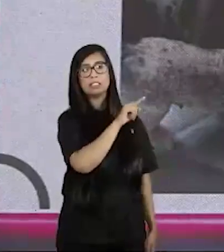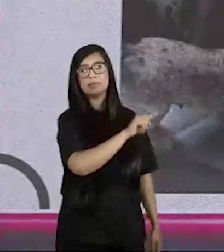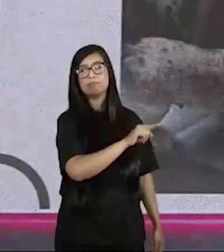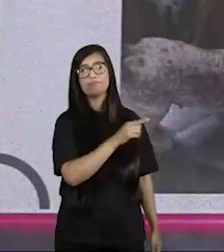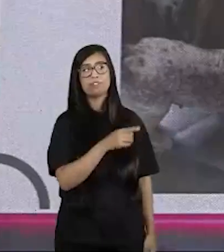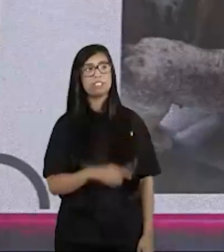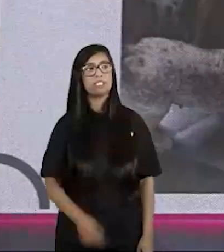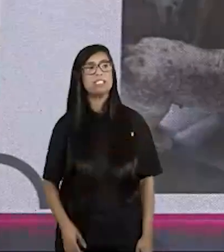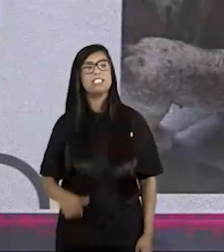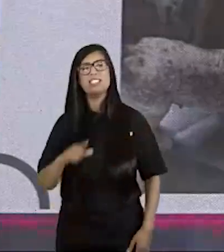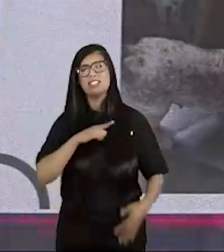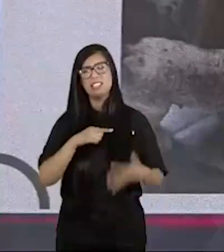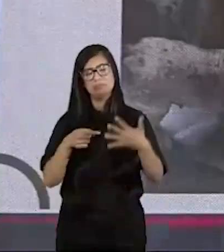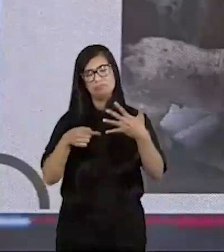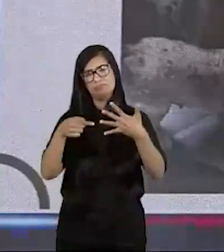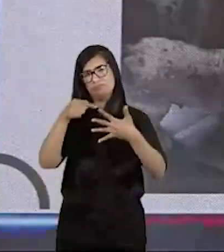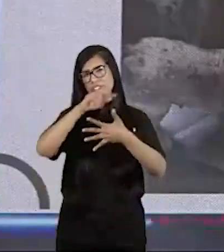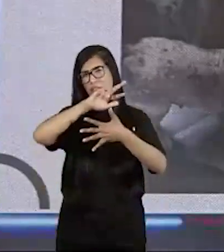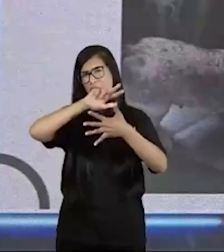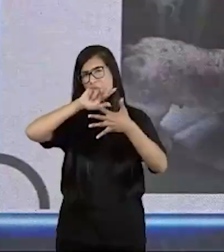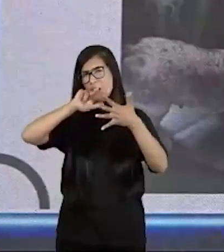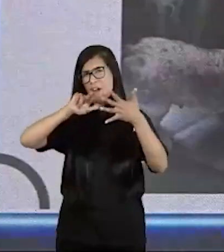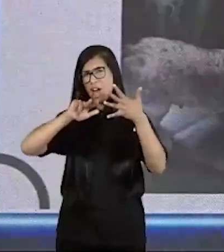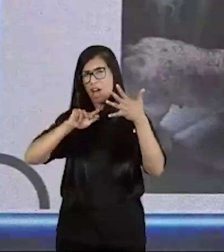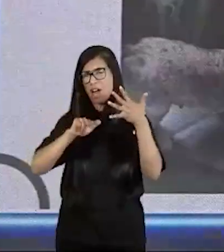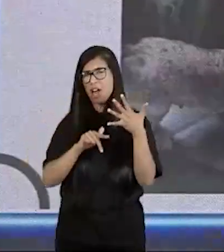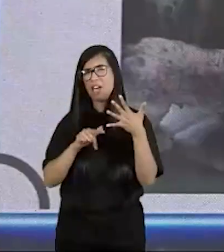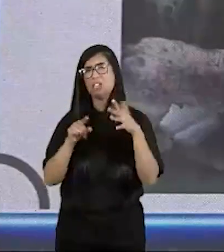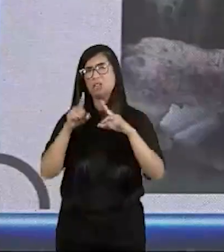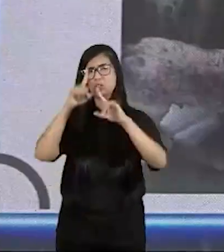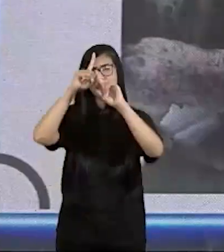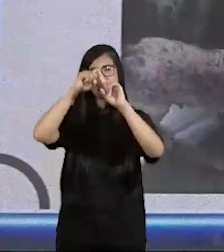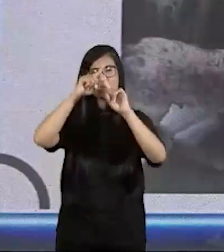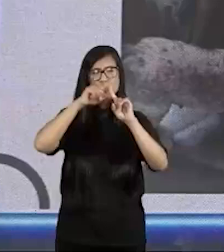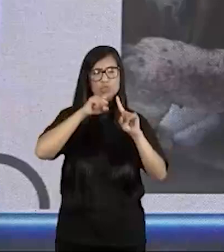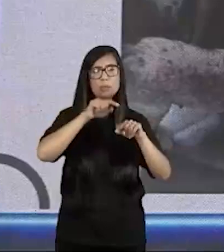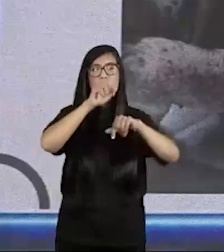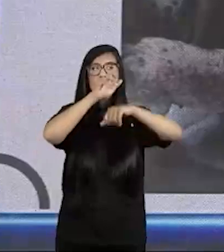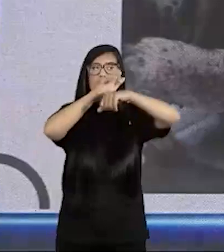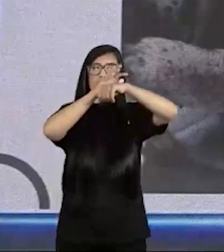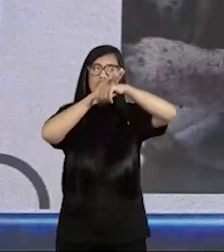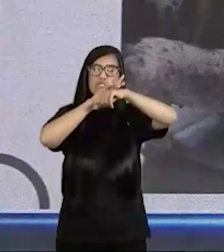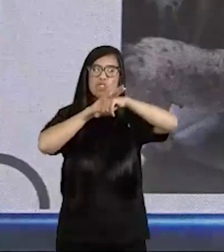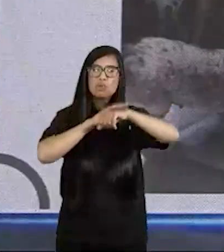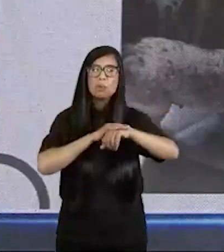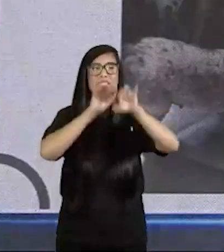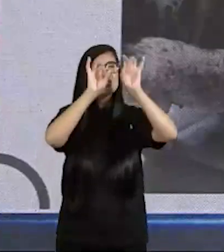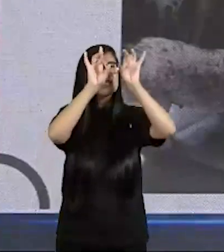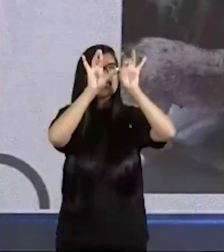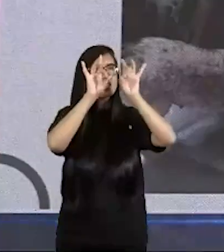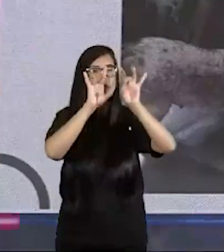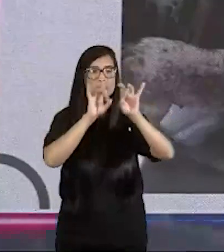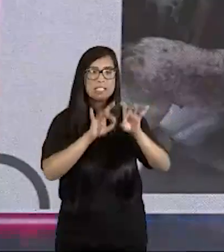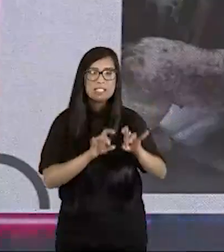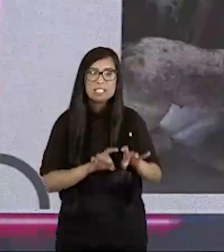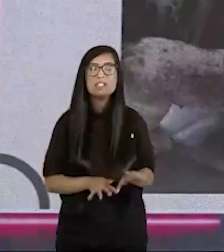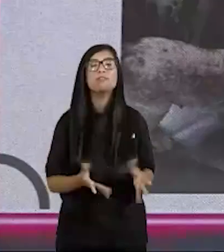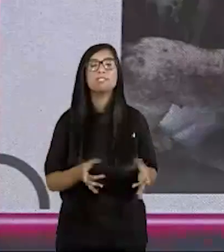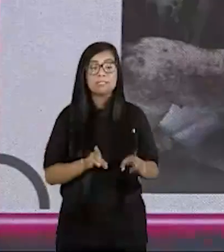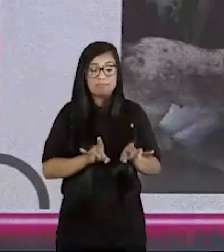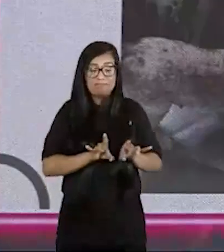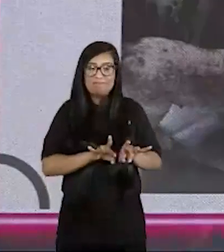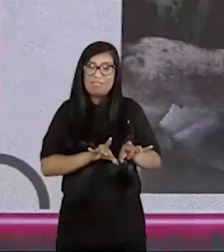com descamação, com crosta, com alopecia, com liquenificação, né?